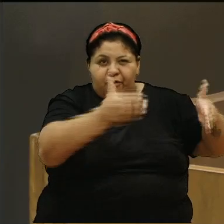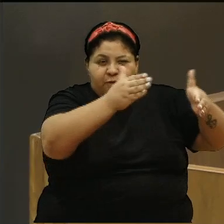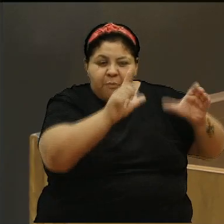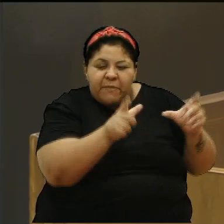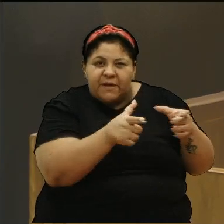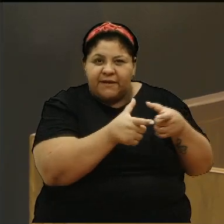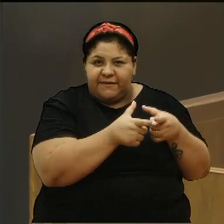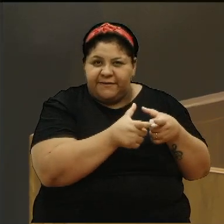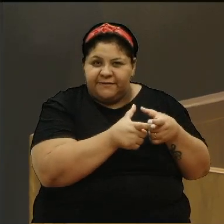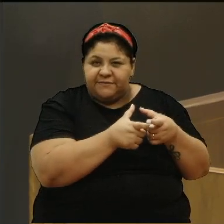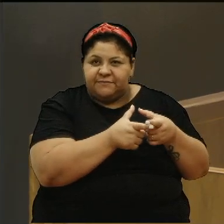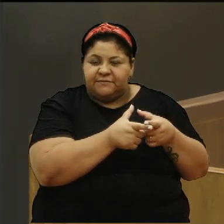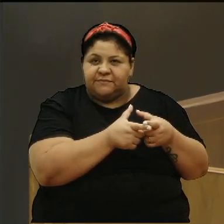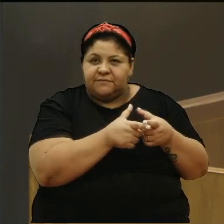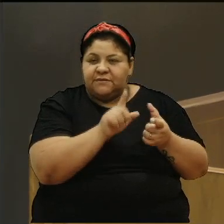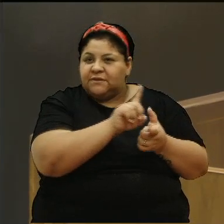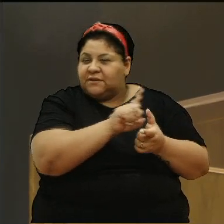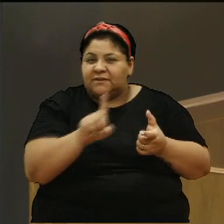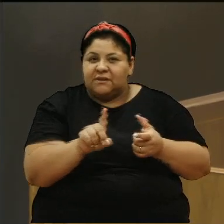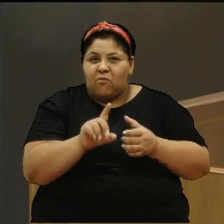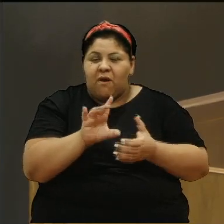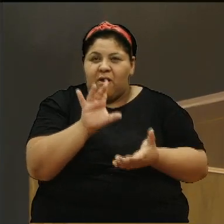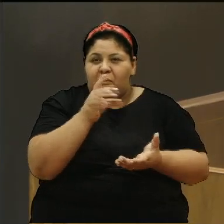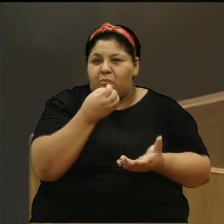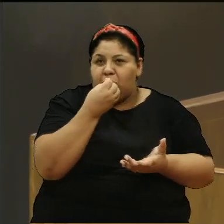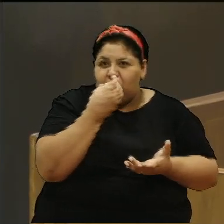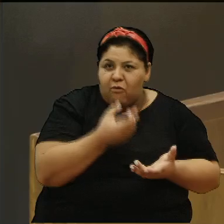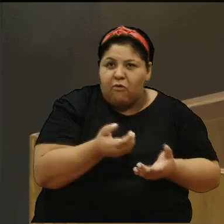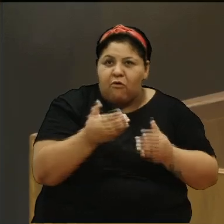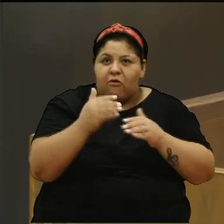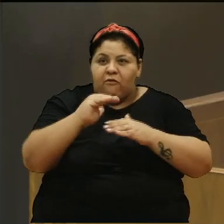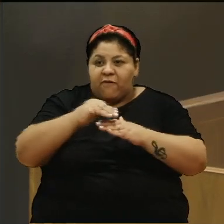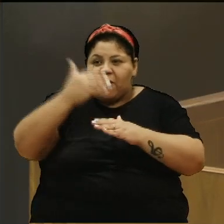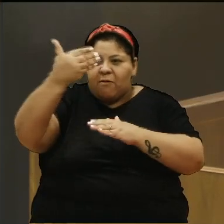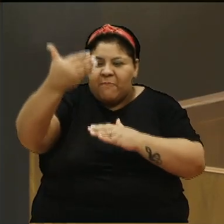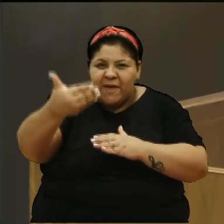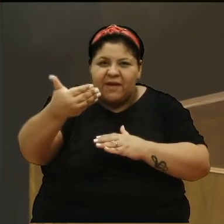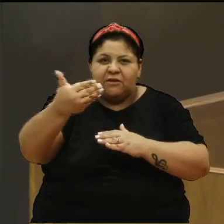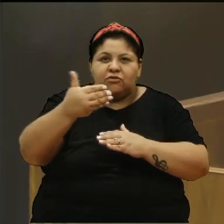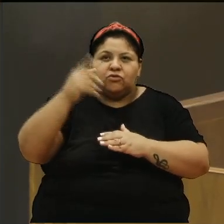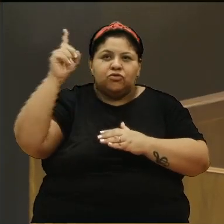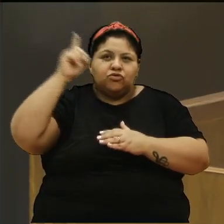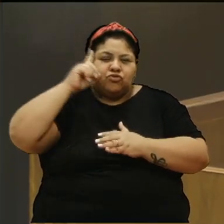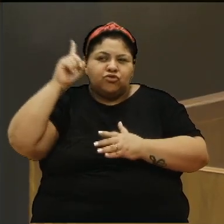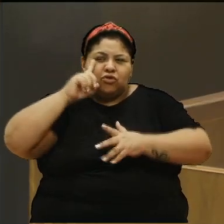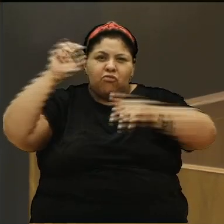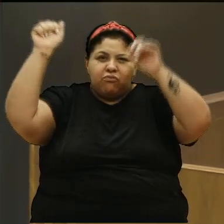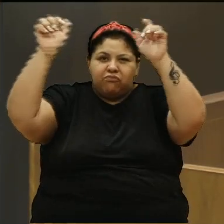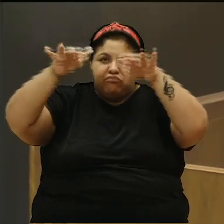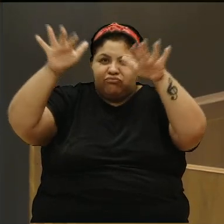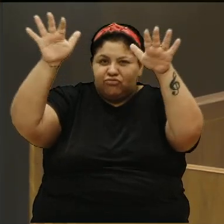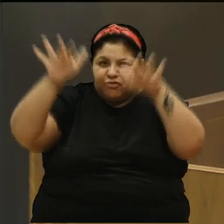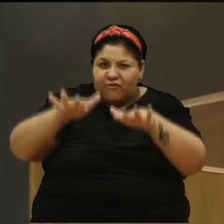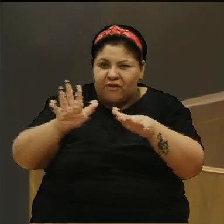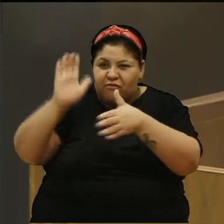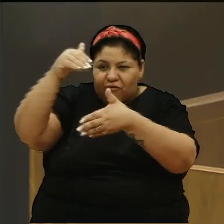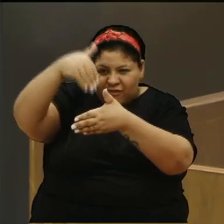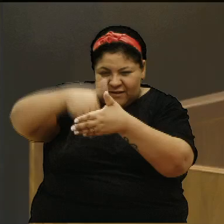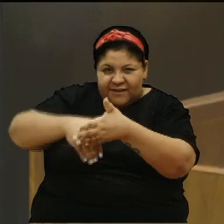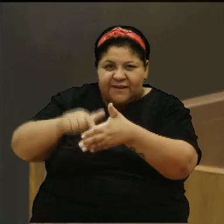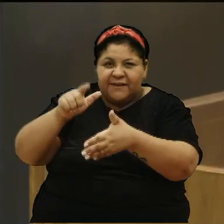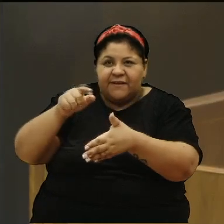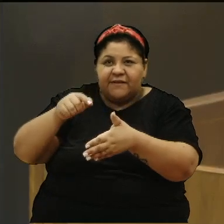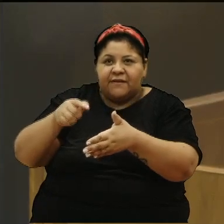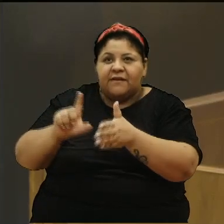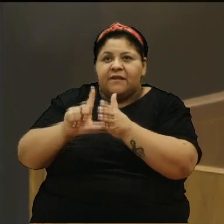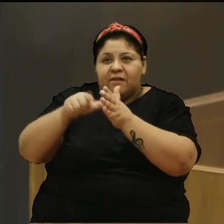pequeno, é um container que não é eficiente, que ele fica aberto todo dia, chovendo, destruindo o material que tem dentro. Depois esse material